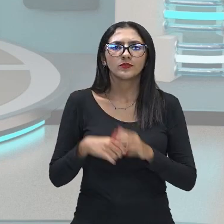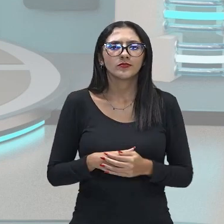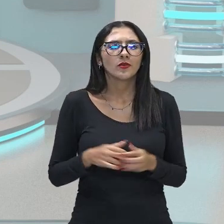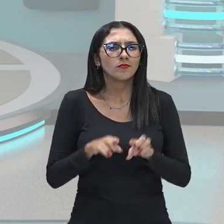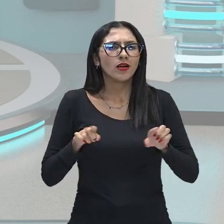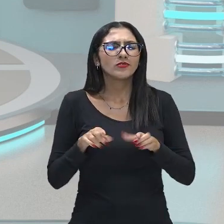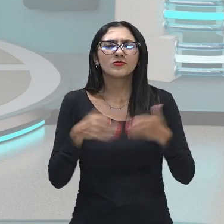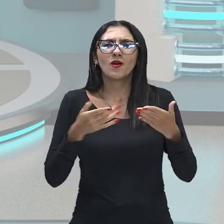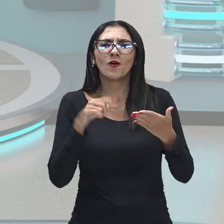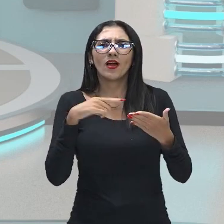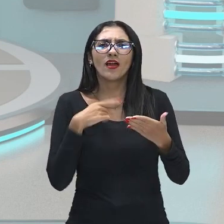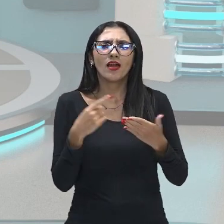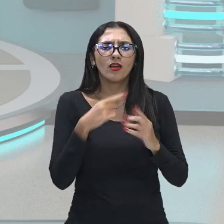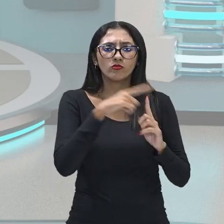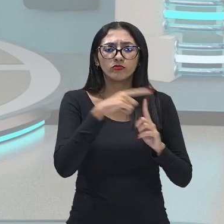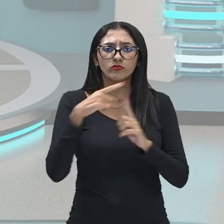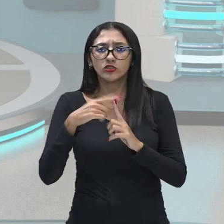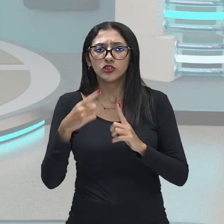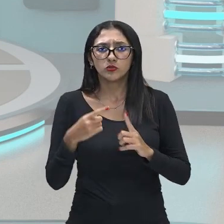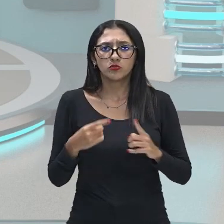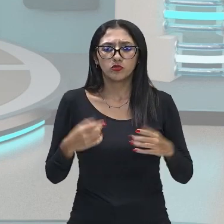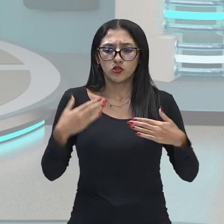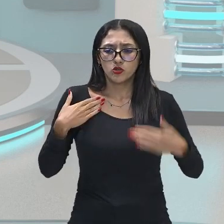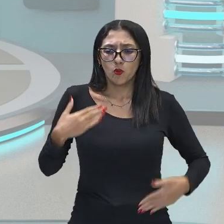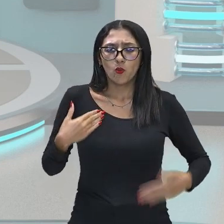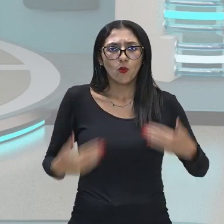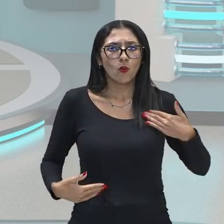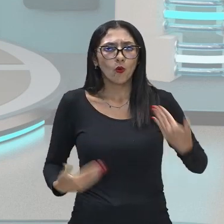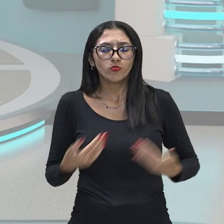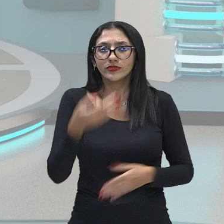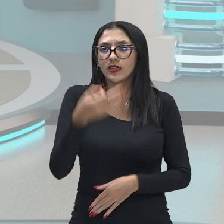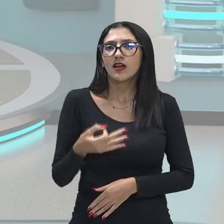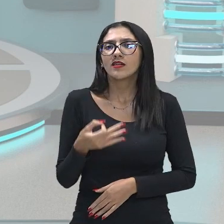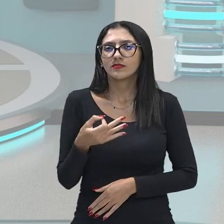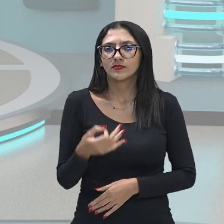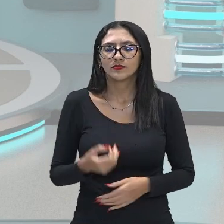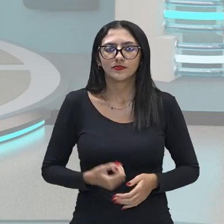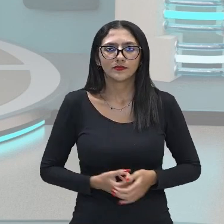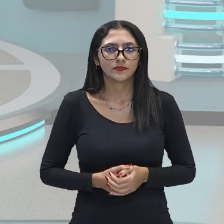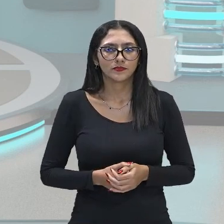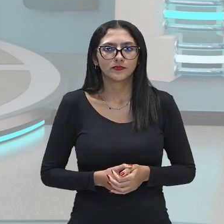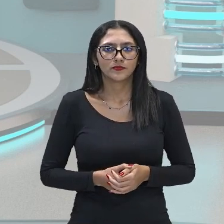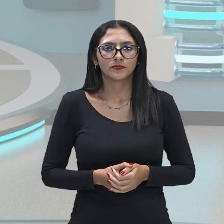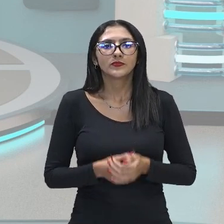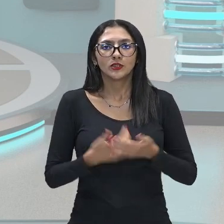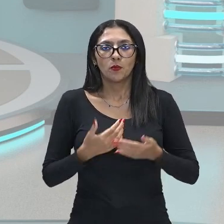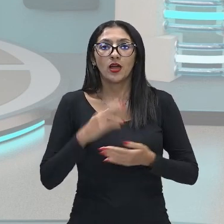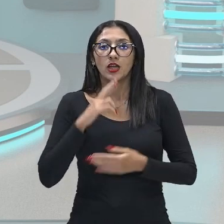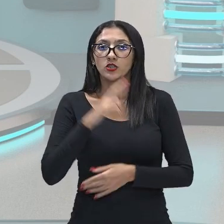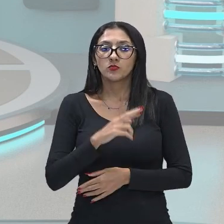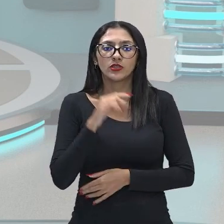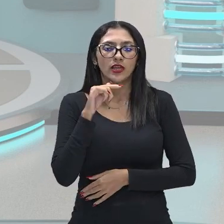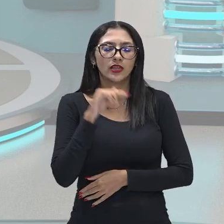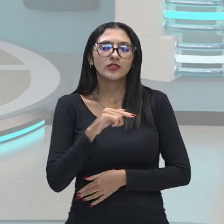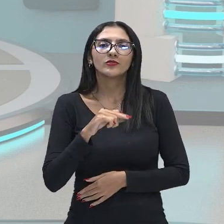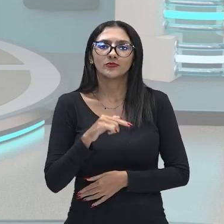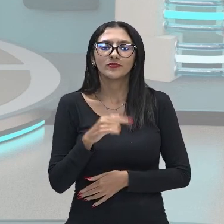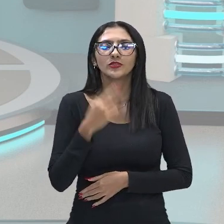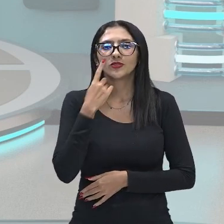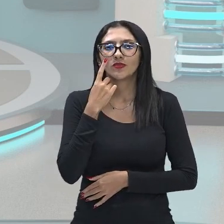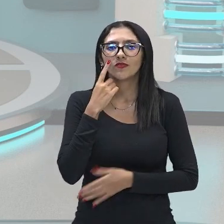é o tipo de corpo correto bom para responder essa pergunta a gente vai recorrer aí a